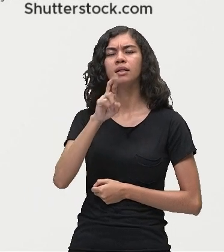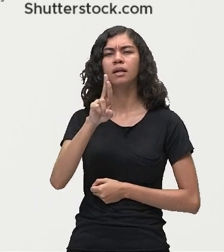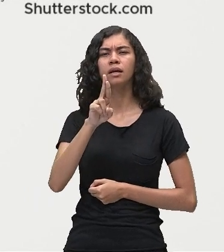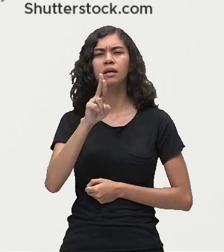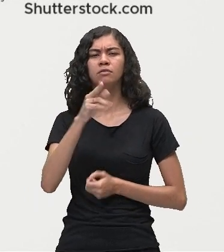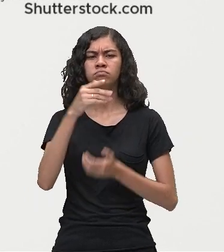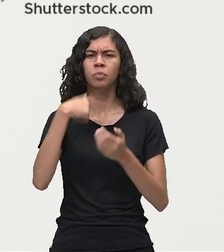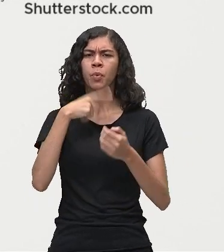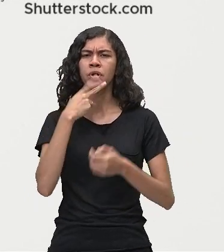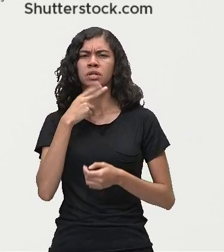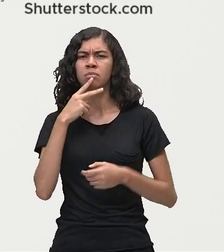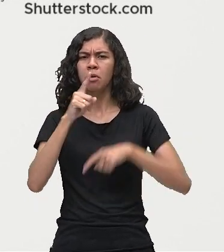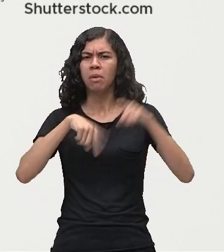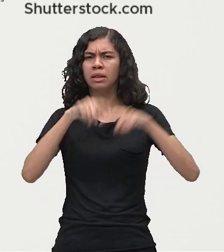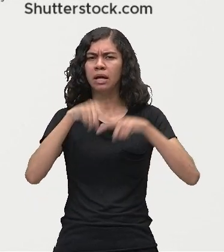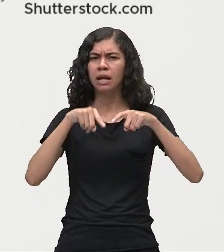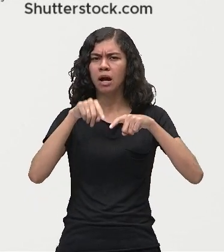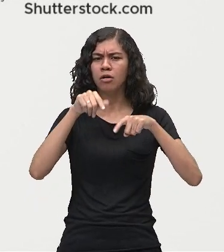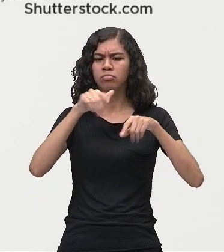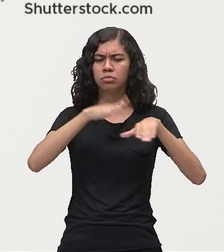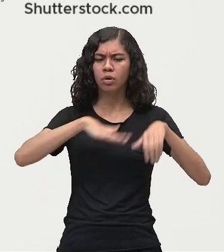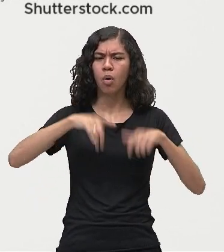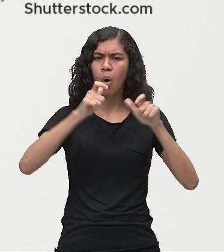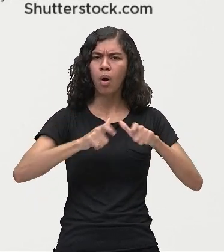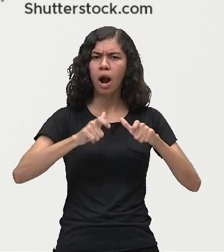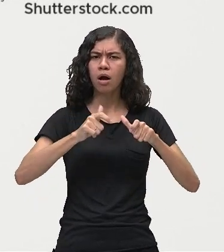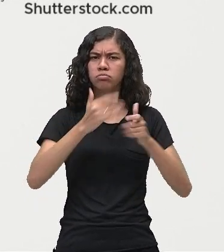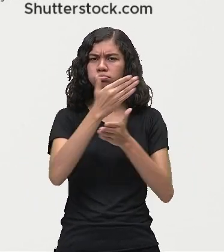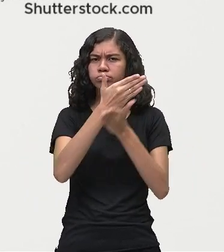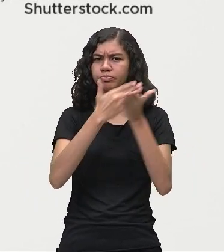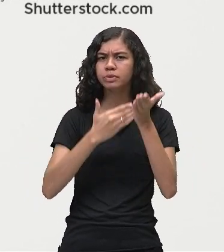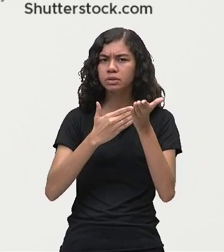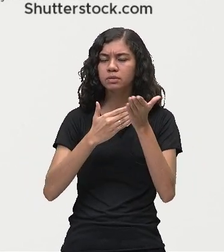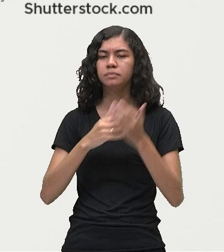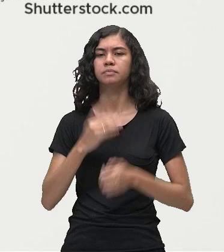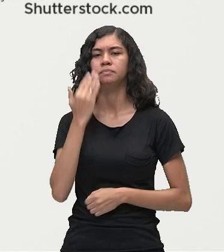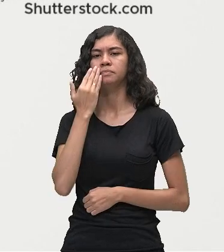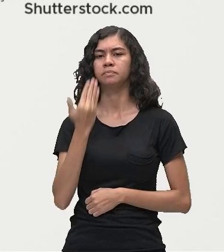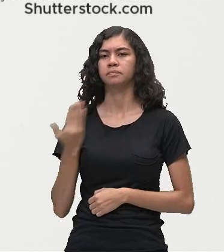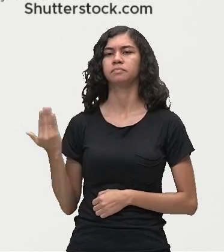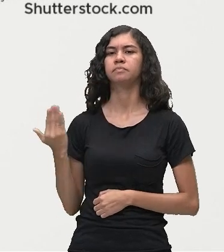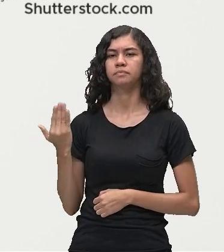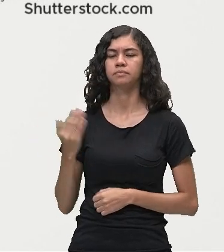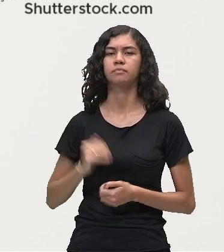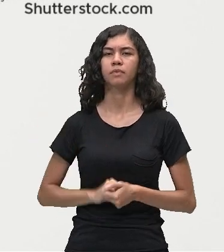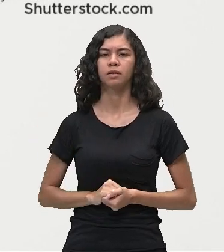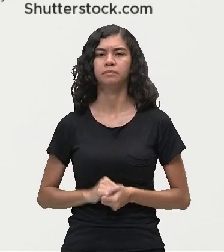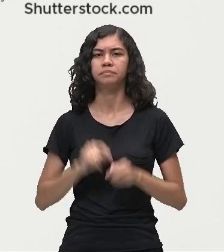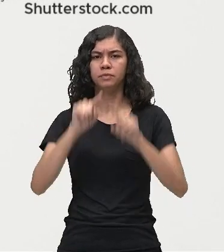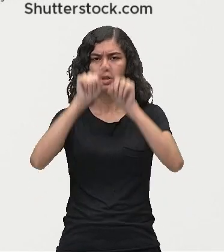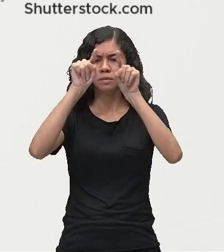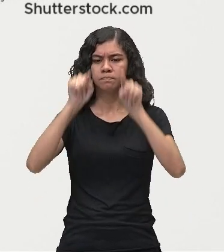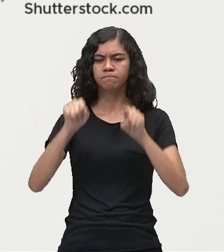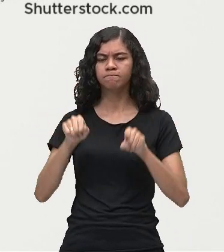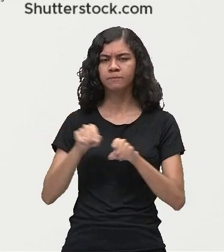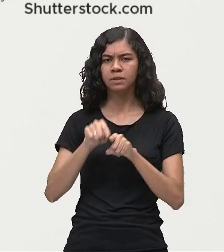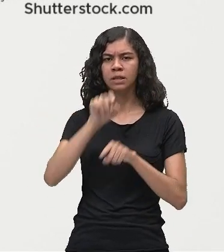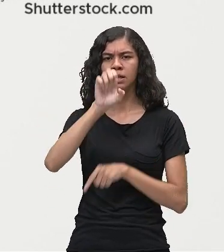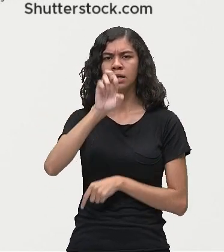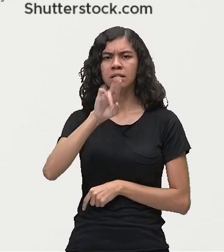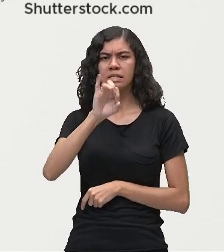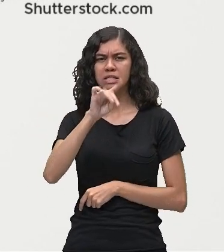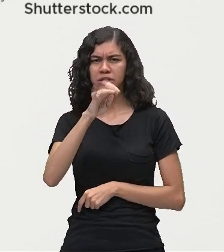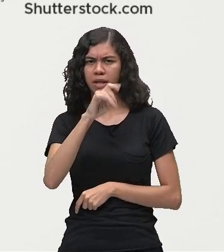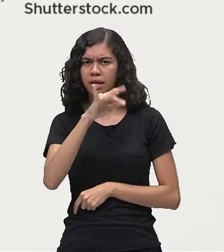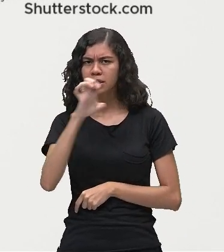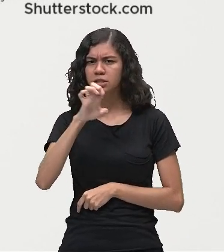meio é a força resistente. A força resistente está aqui, ó. Aqui é a força potente, que é onde a gente vai fazer